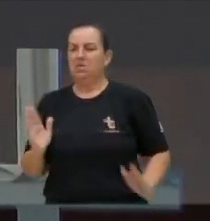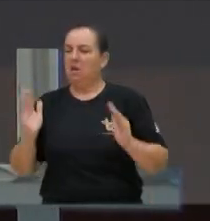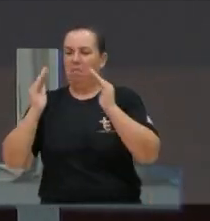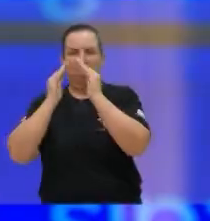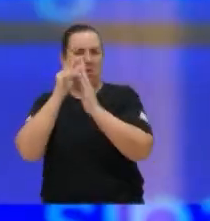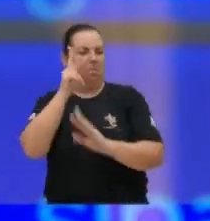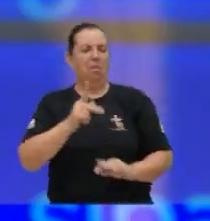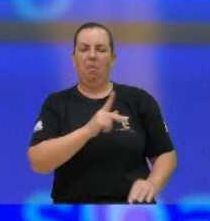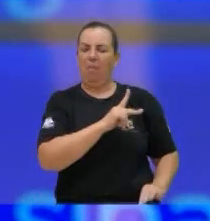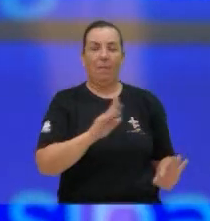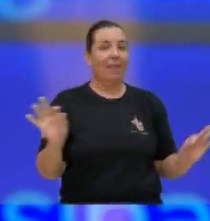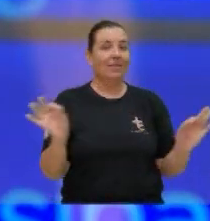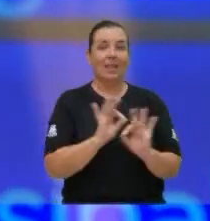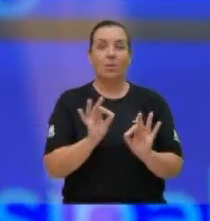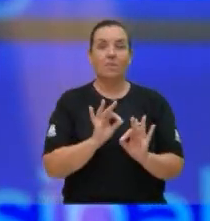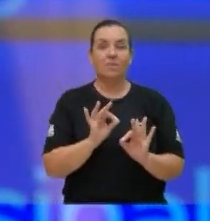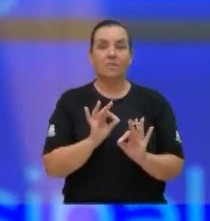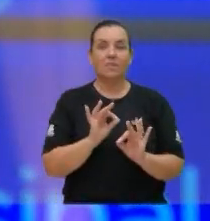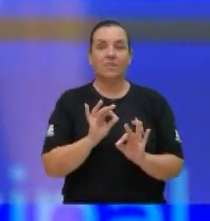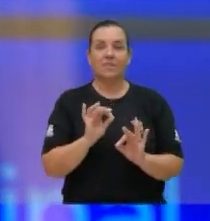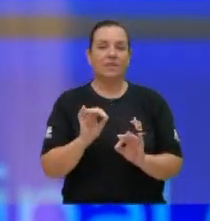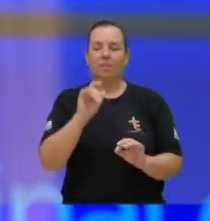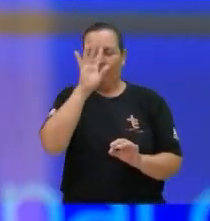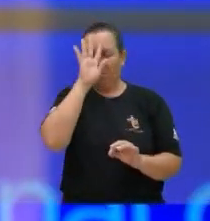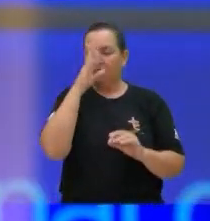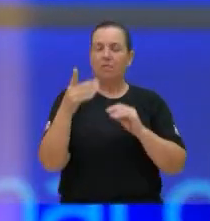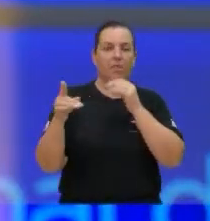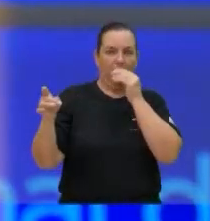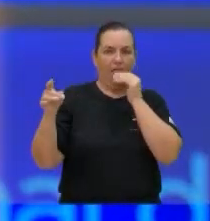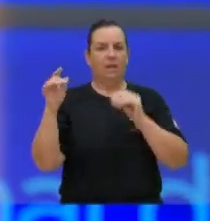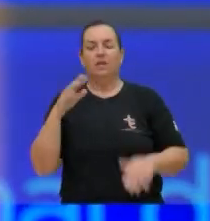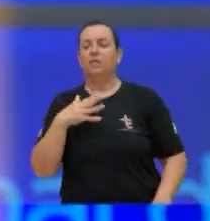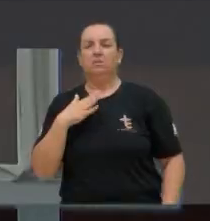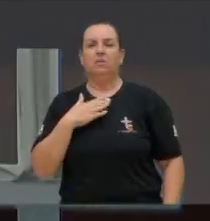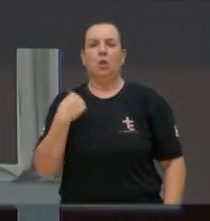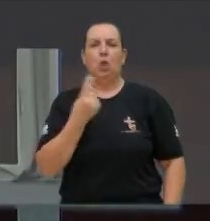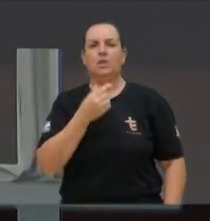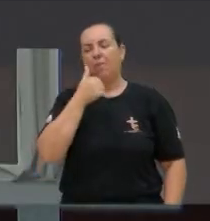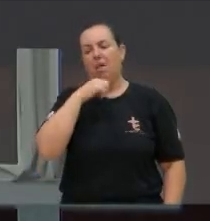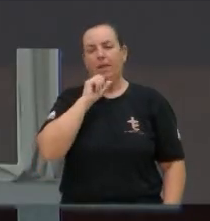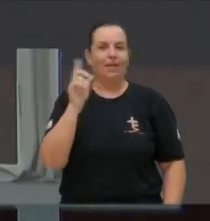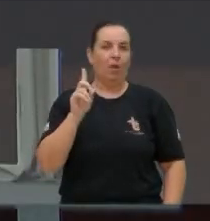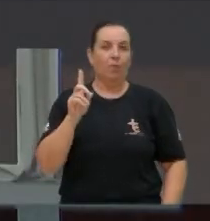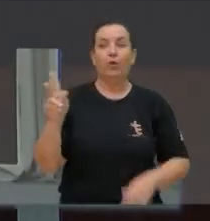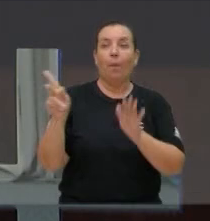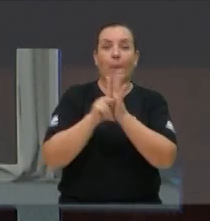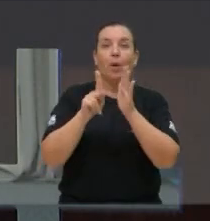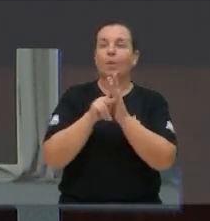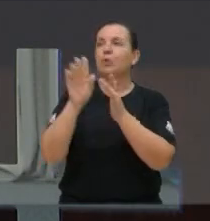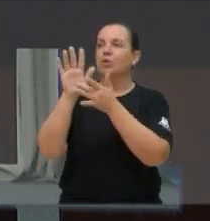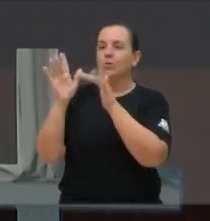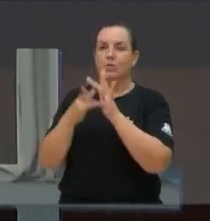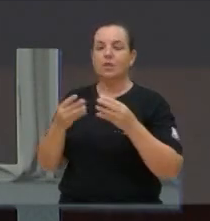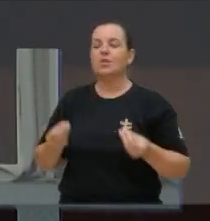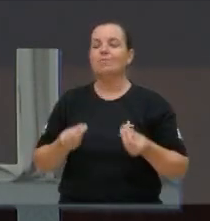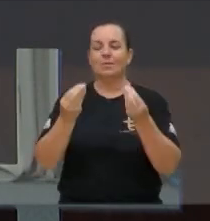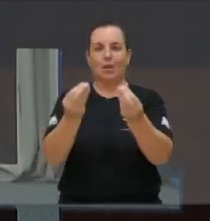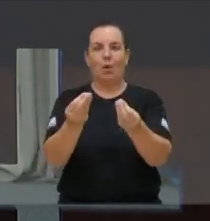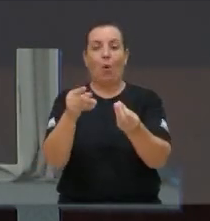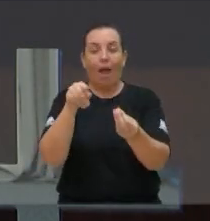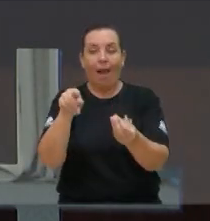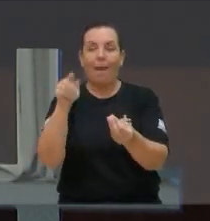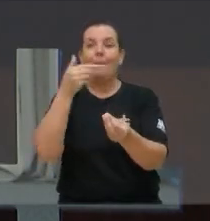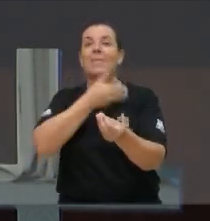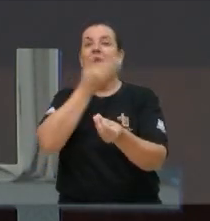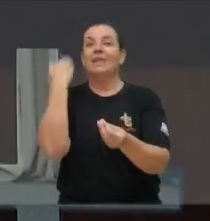papa que definiu que Maria fosse nossa mãe, foi o próprio Jesus Cristo que assim o quis. E é por isso que